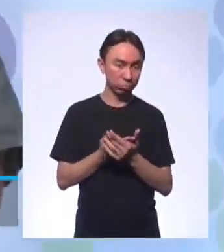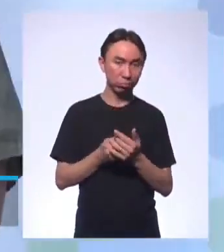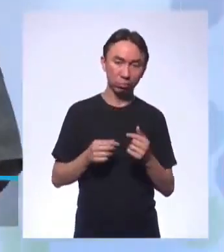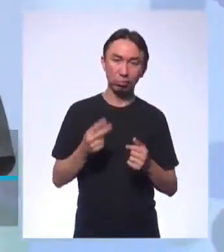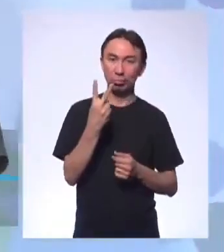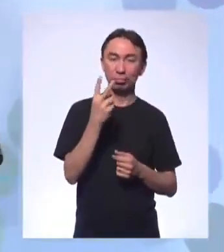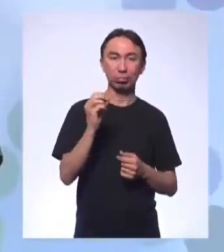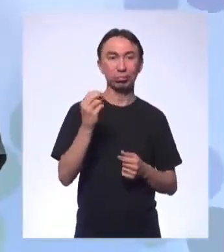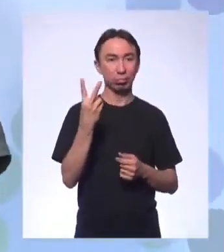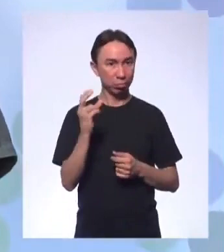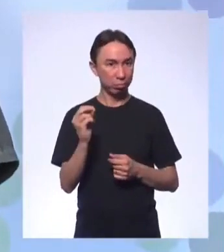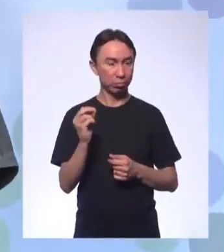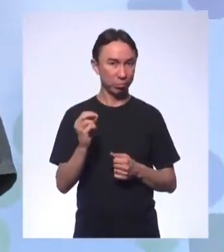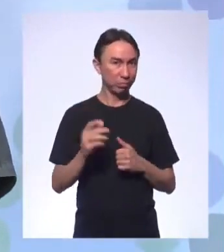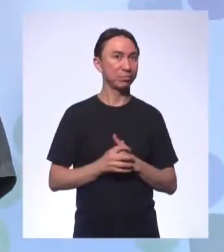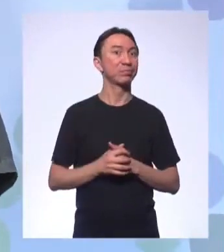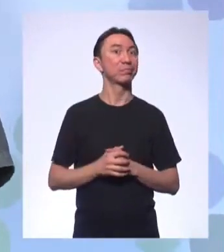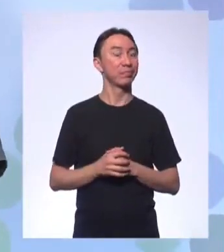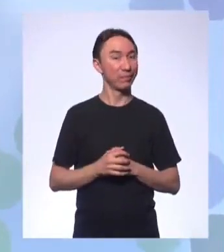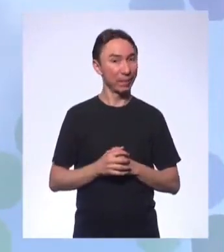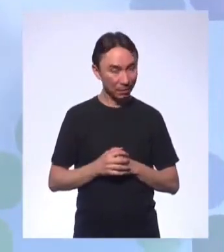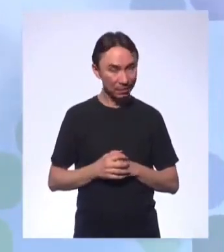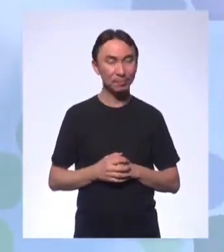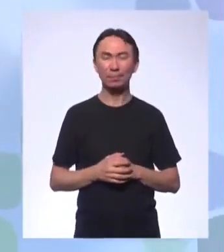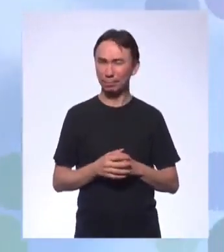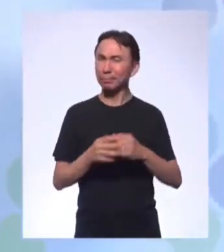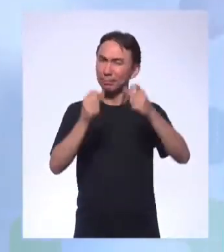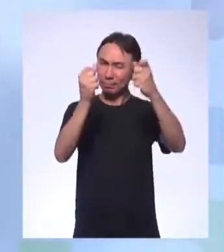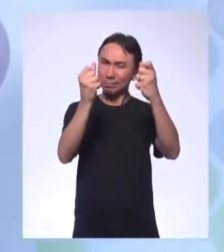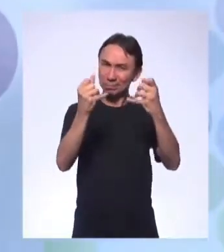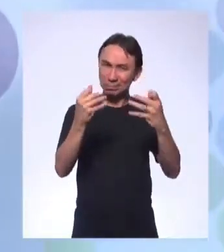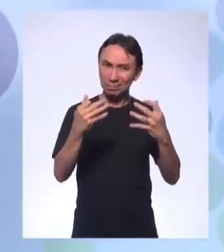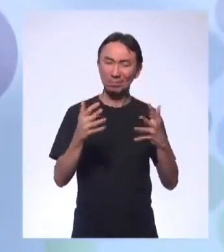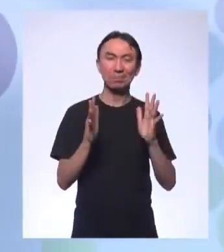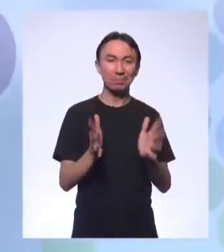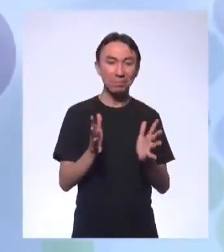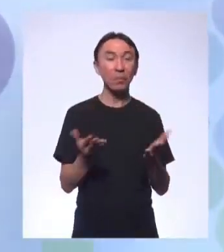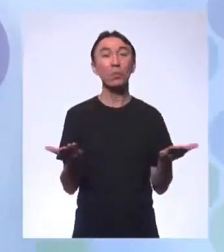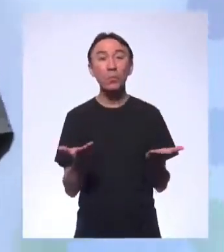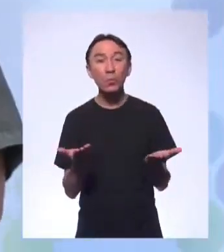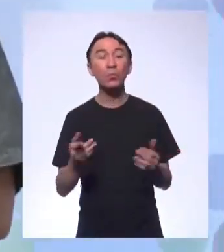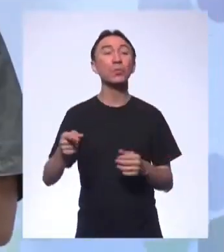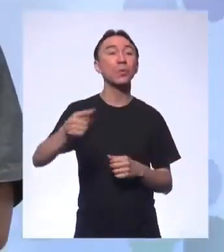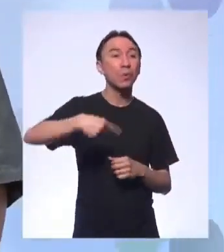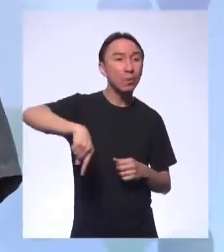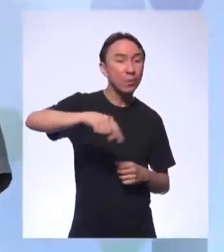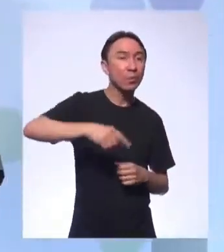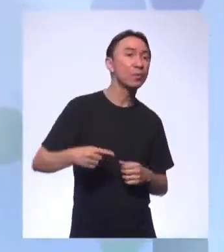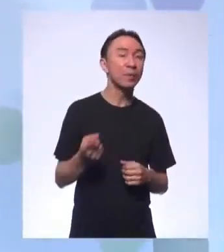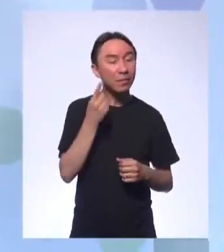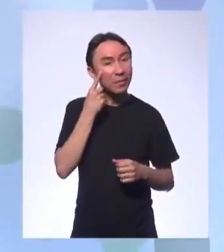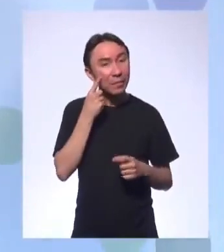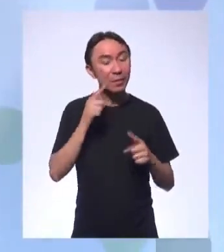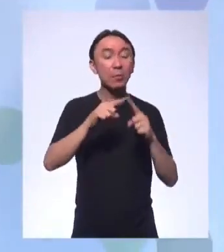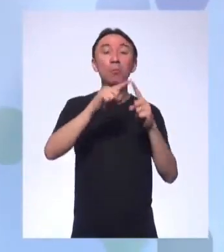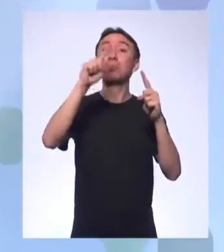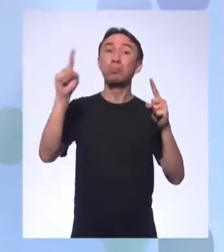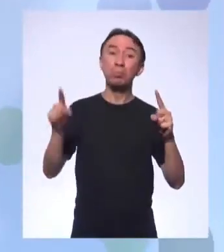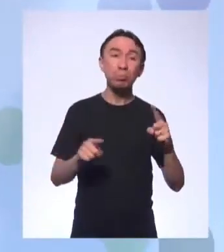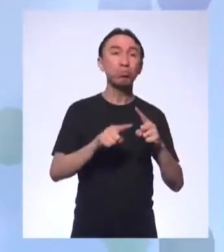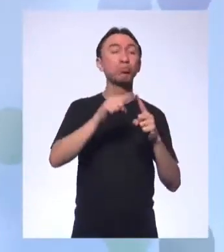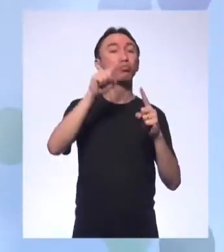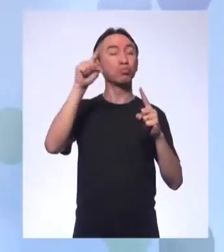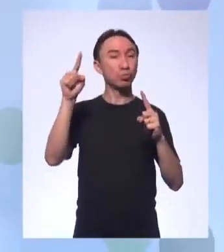como a professora já disse também, nós vamos trabalhar hoje com os ciclos biogeoquímicos, ok? Que